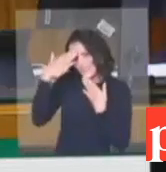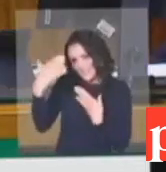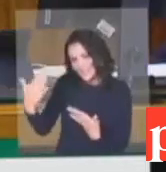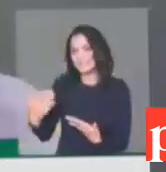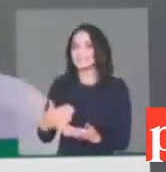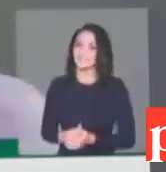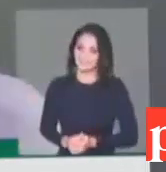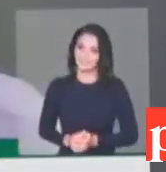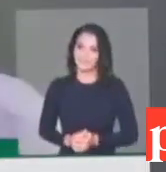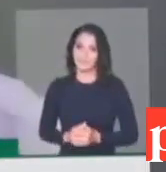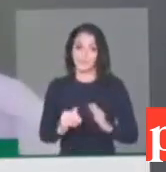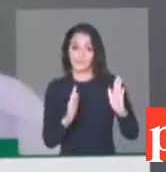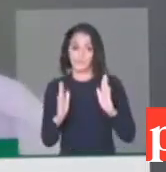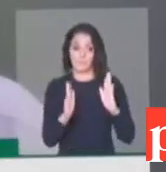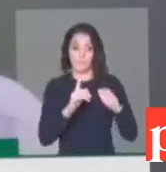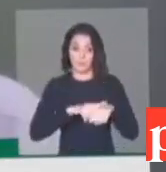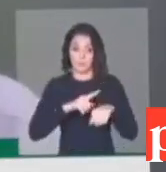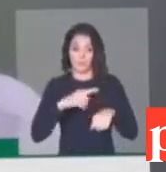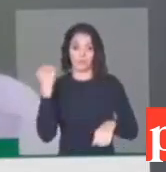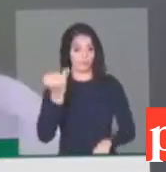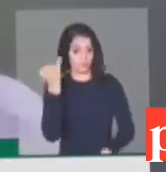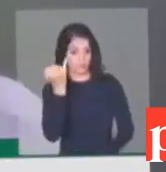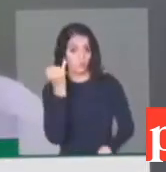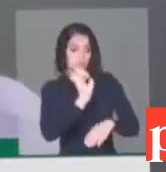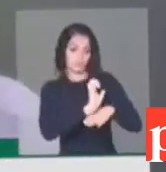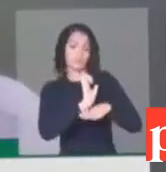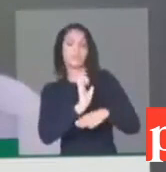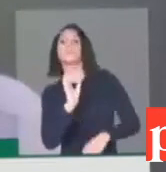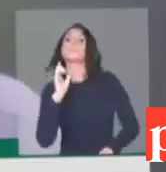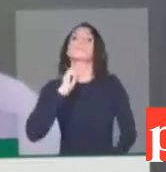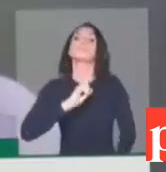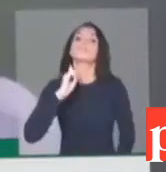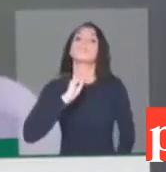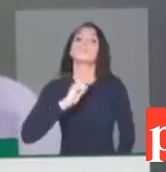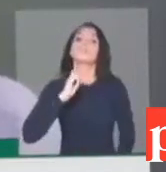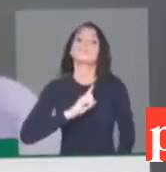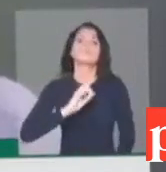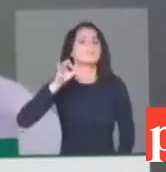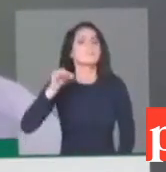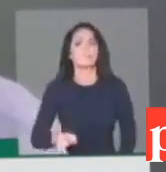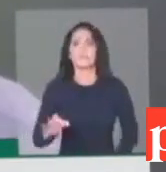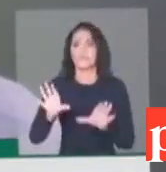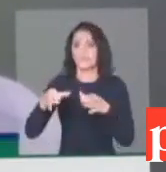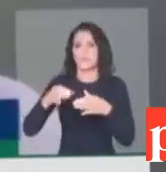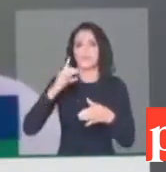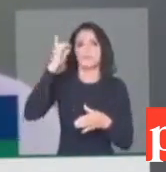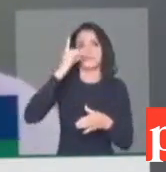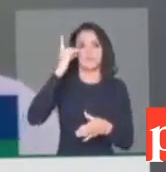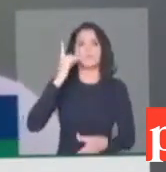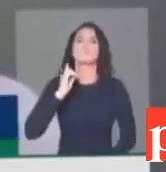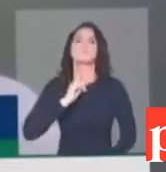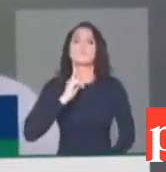é um momento, de fato, muito importante para Minas Gerais. Eu tenho certeza que a bancada mineira fica